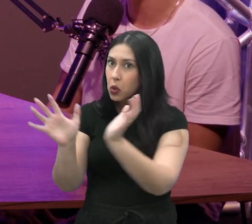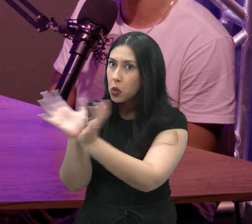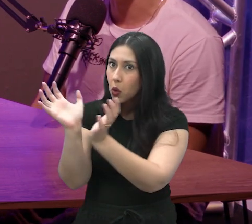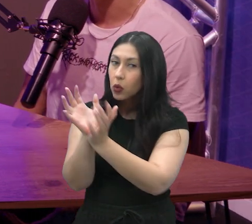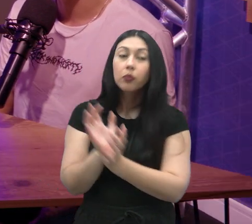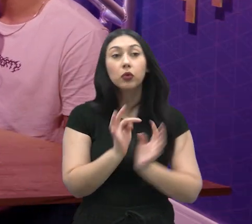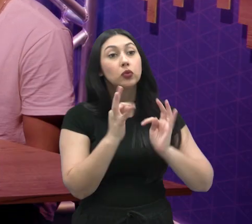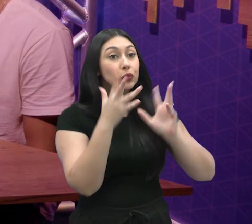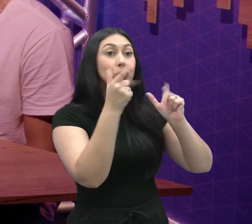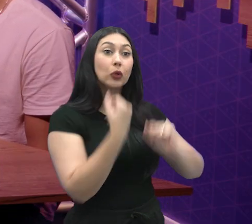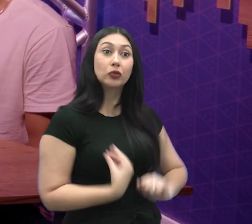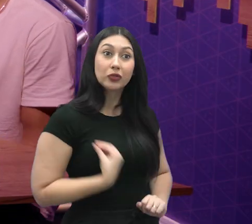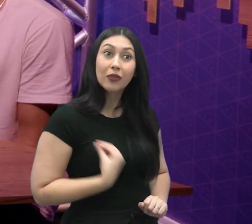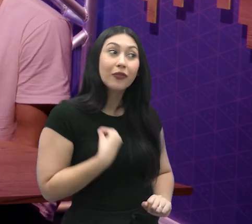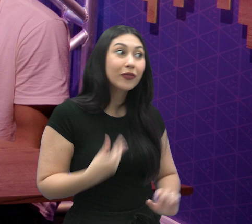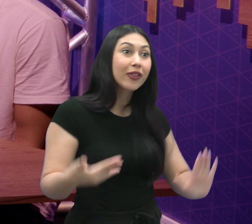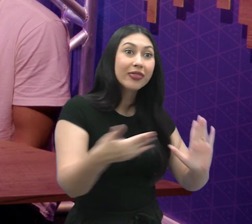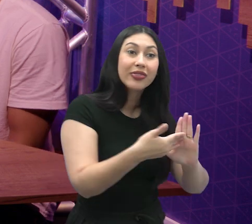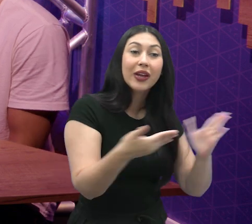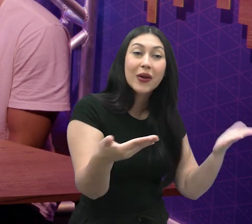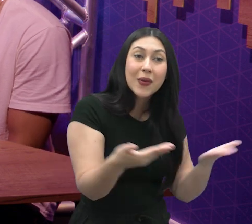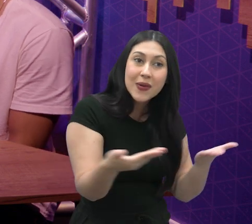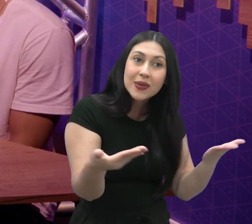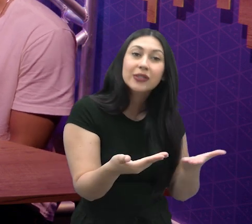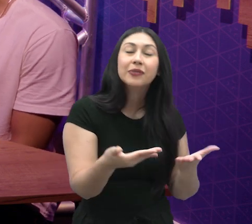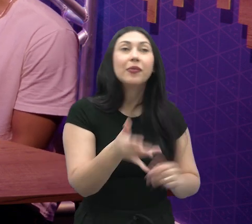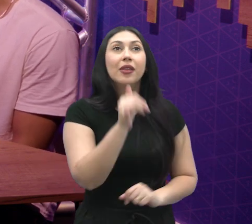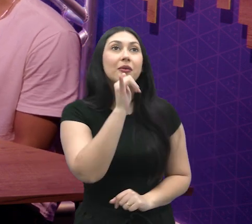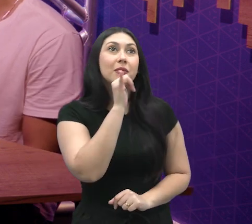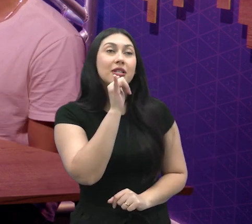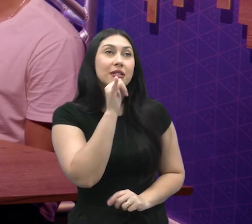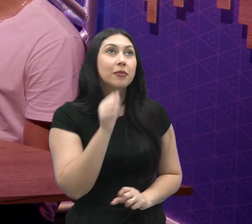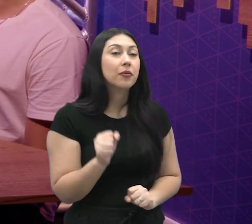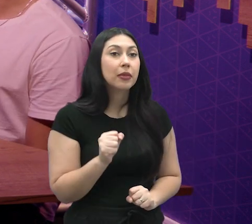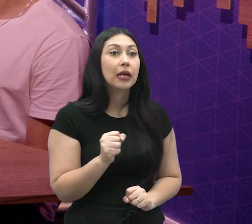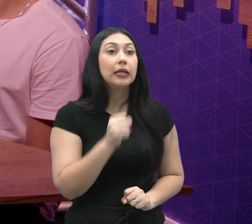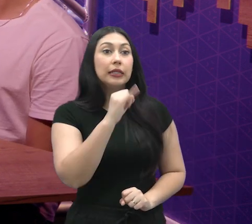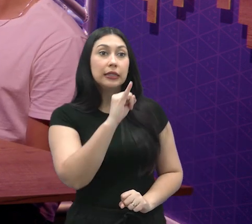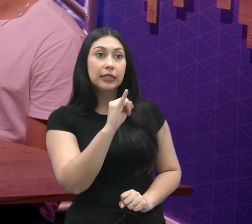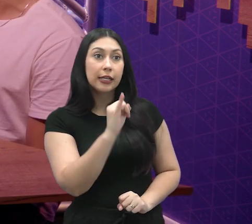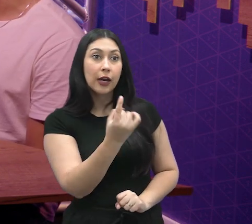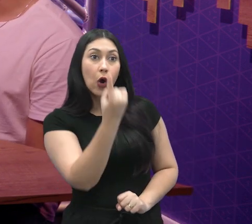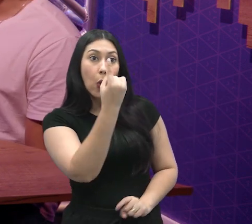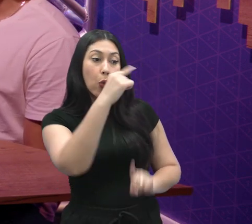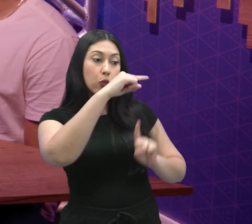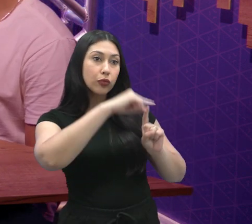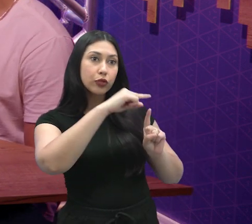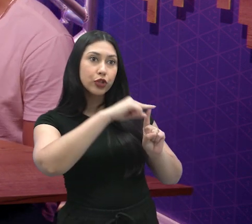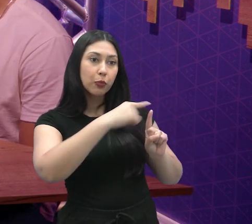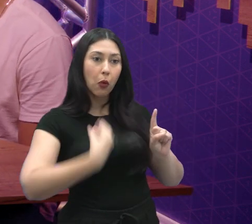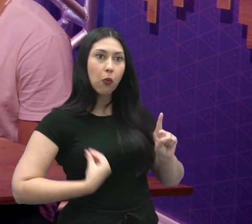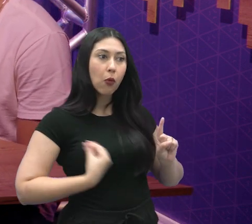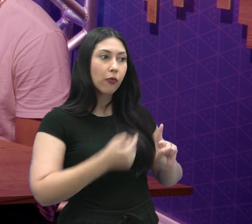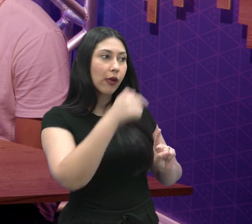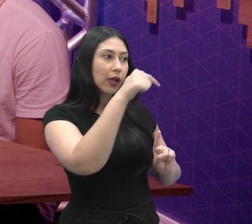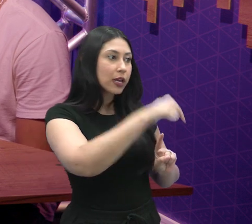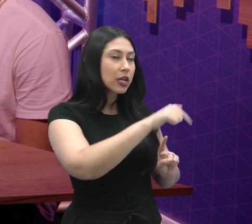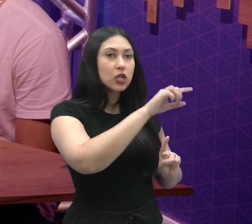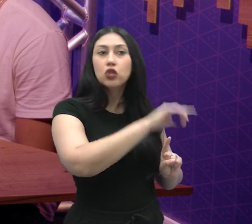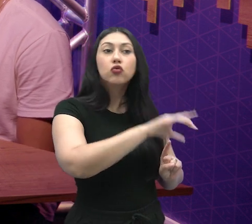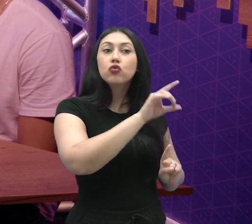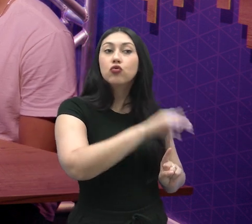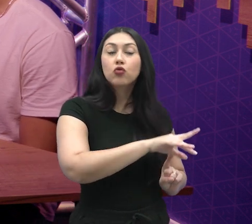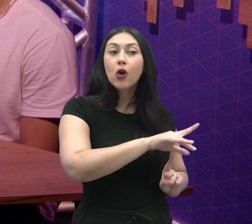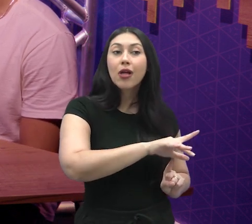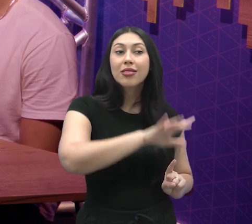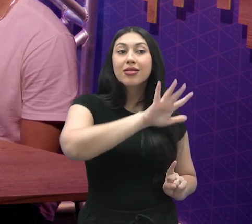desse gênero aí. Todos eles coexistem, né? Eles coexistem. Nos dias de hoje. Ou, por exemplo, se um só existe em um continente, né? Só